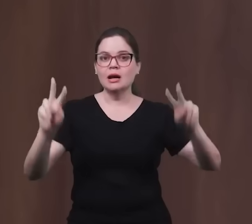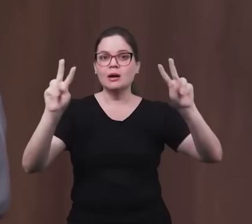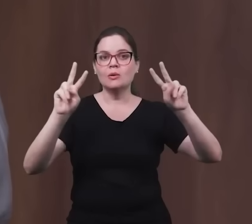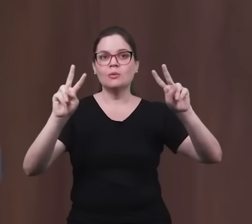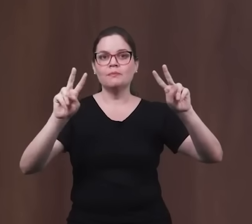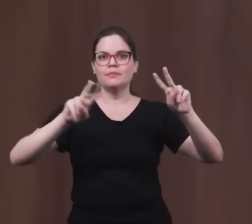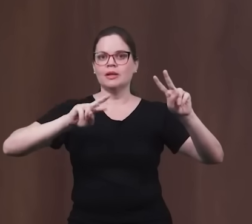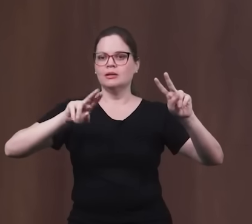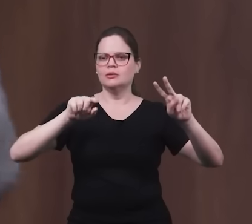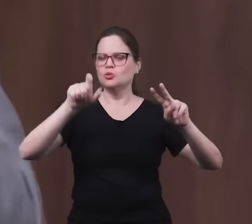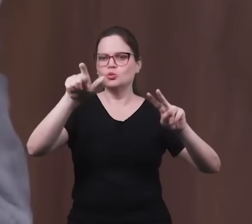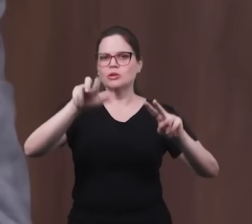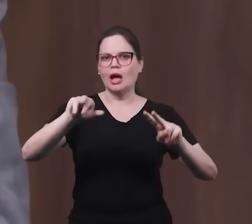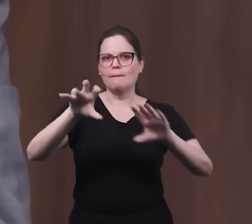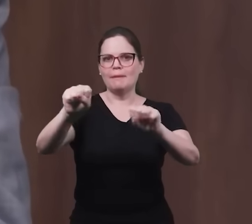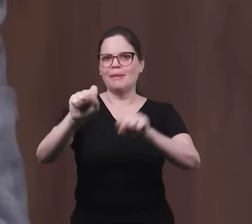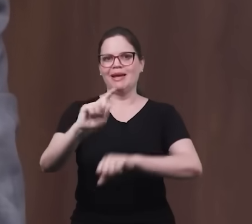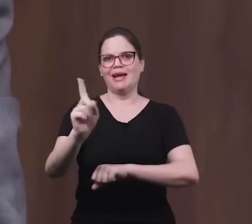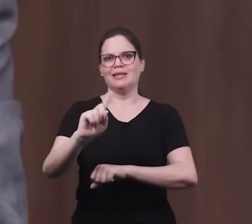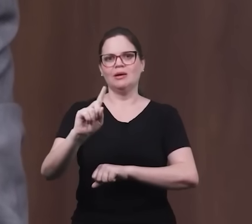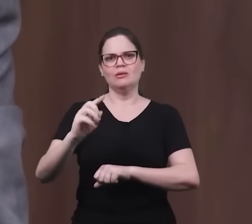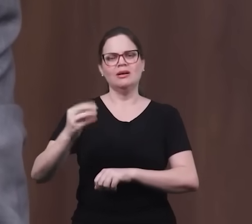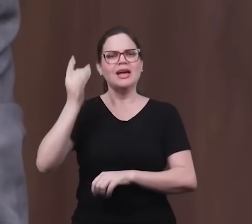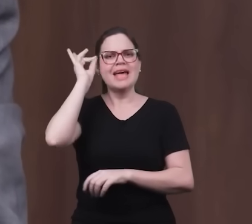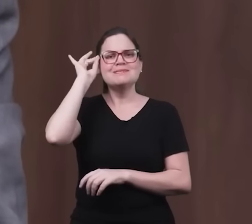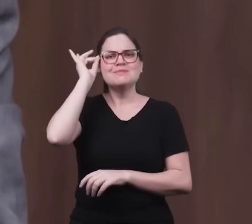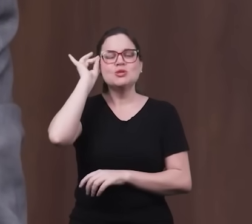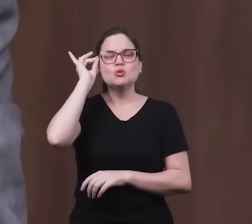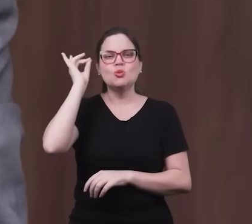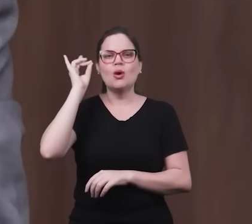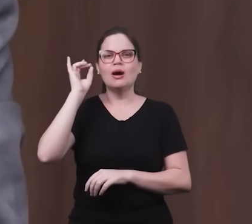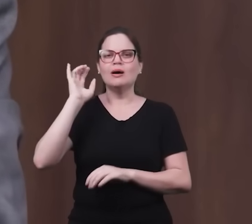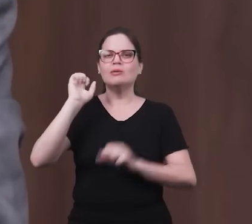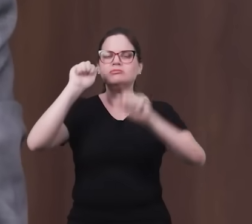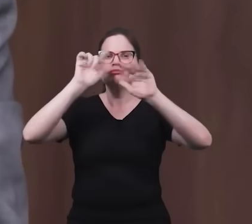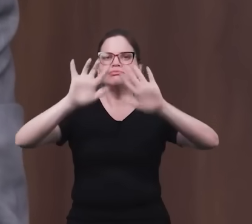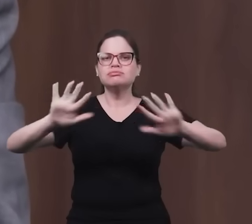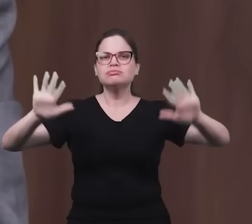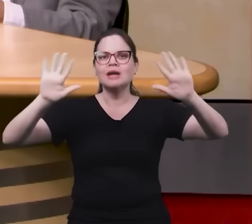ela não está ali. É espiritual. É uma coisa que não